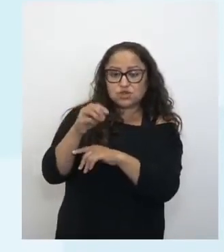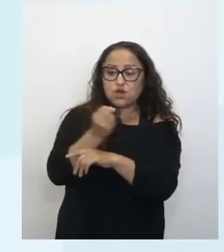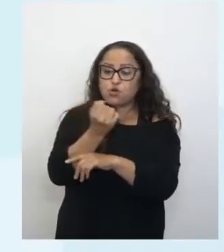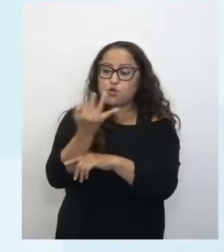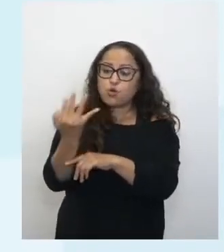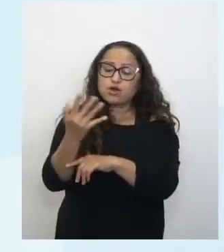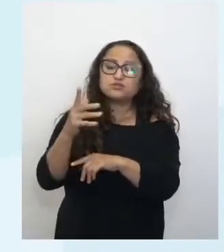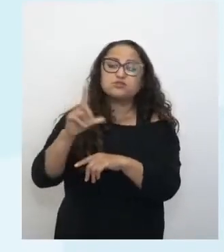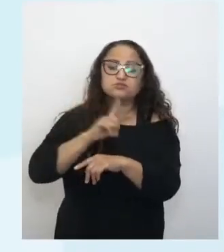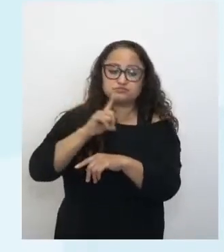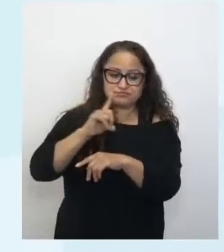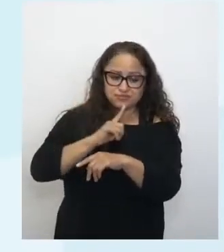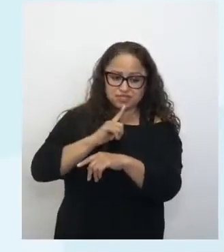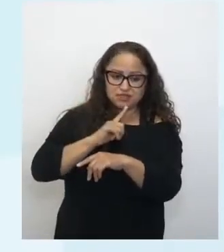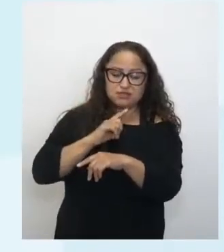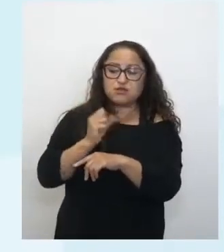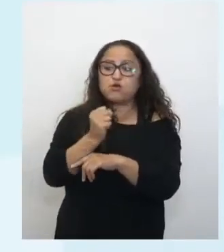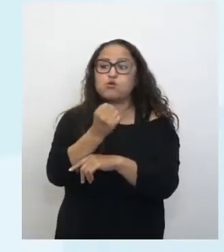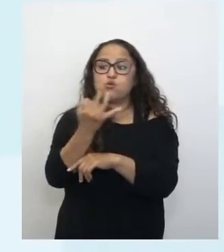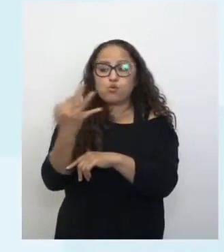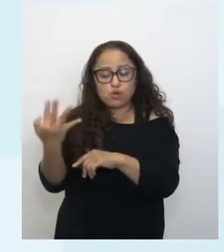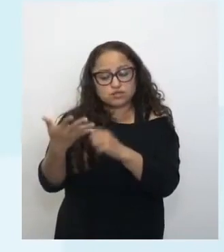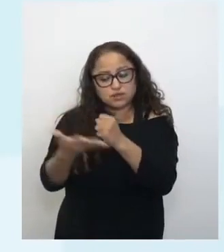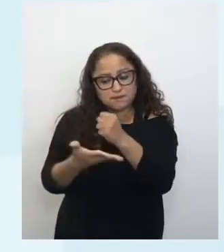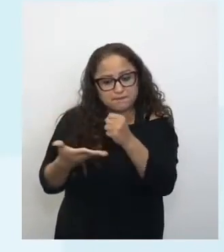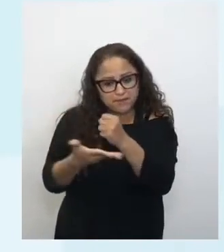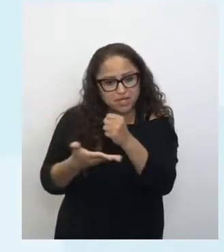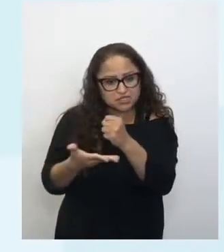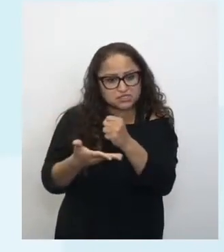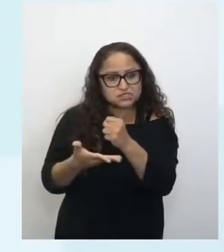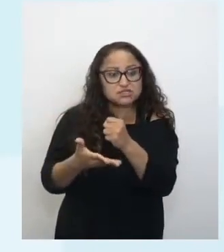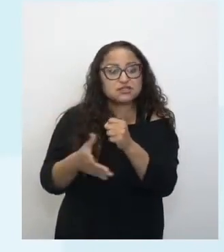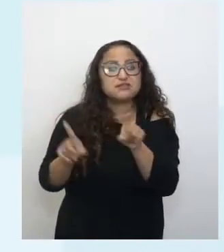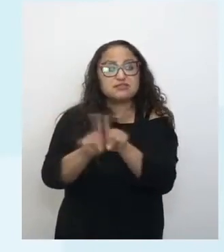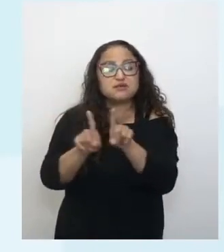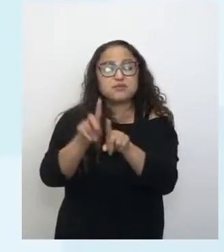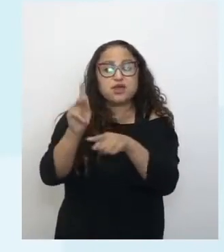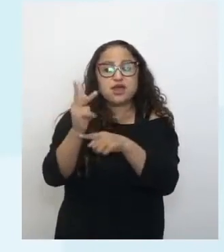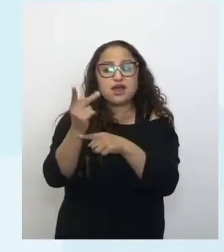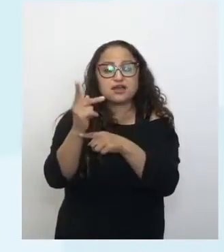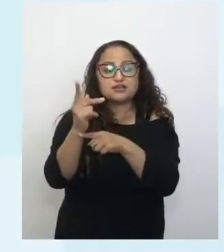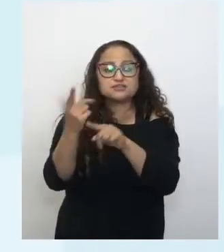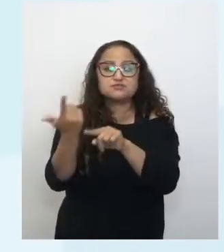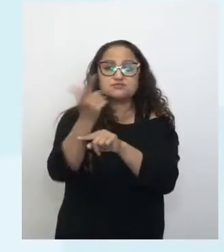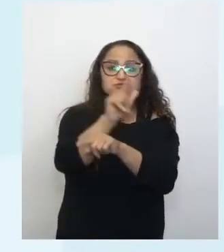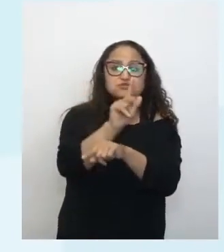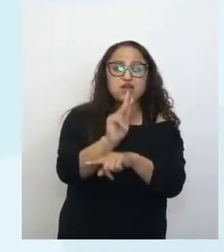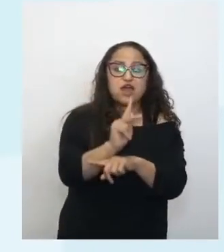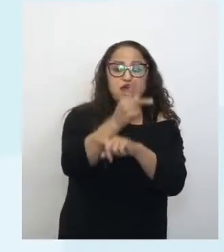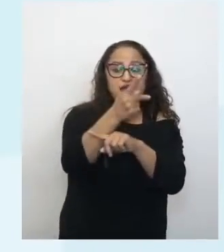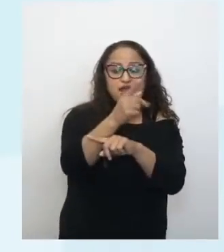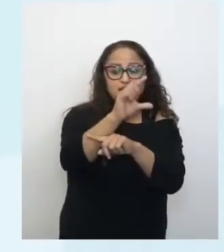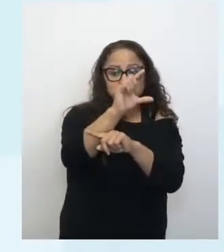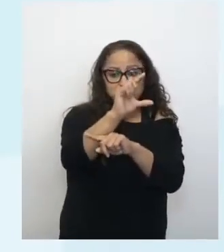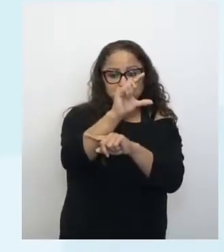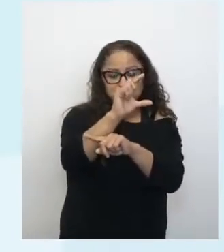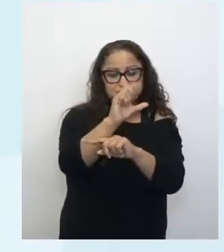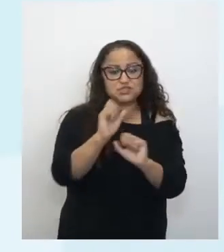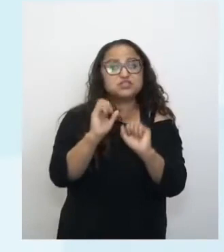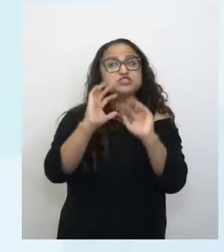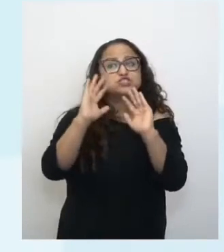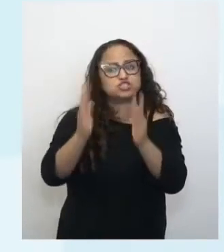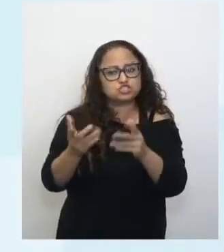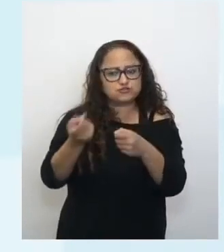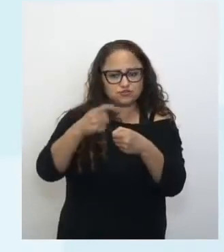Quanto é a área da secção Quando é a área da base e quanto a esse agazinho em função do H maiúsculo que é o Hazel e